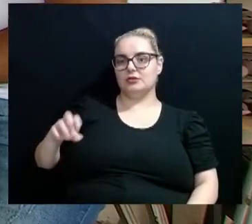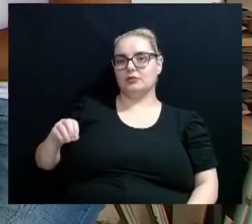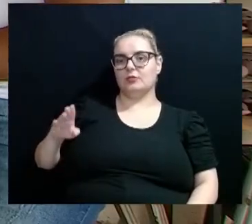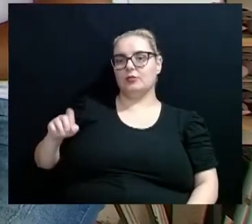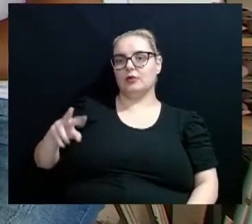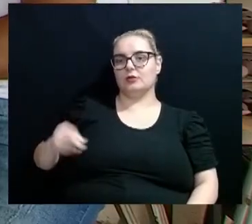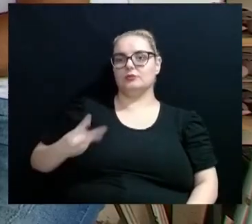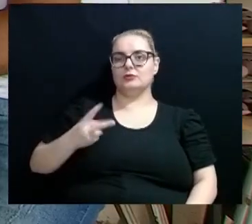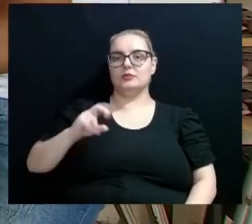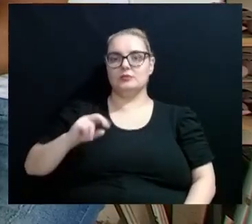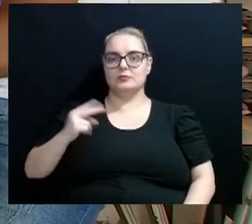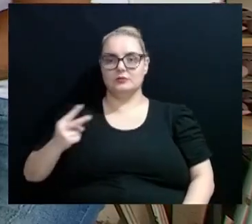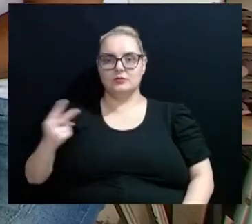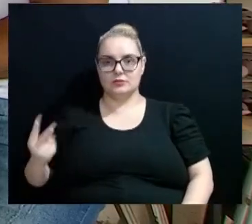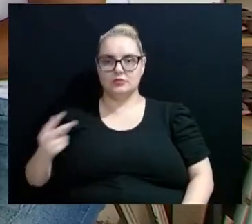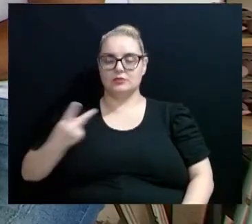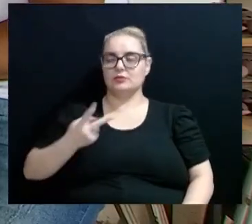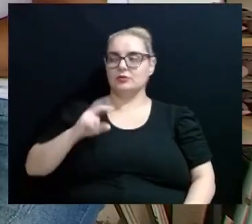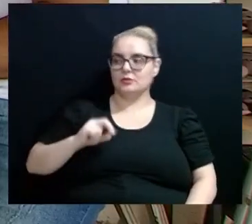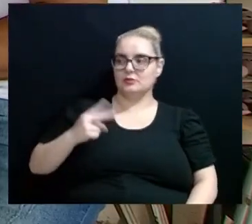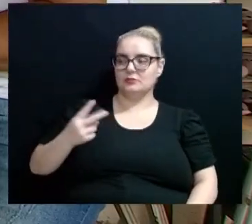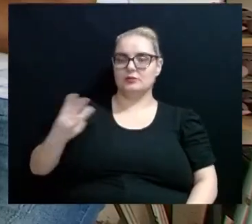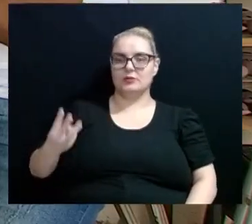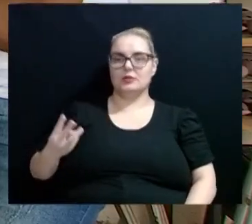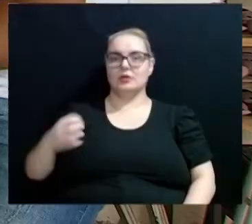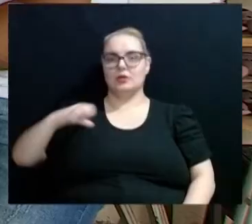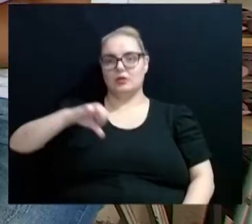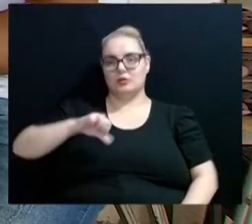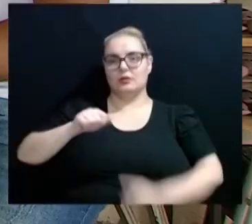cinema, qual foi? Foi a turnê do Chico Buarque. Certo. Em